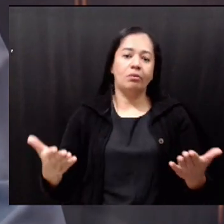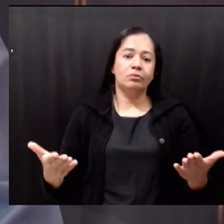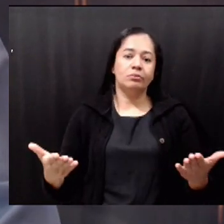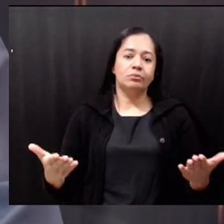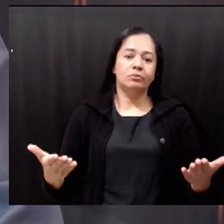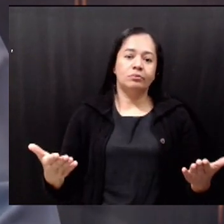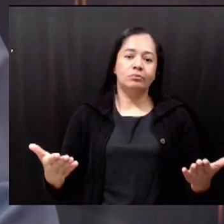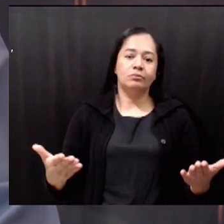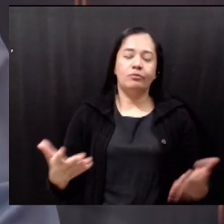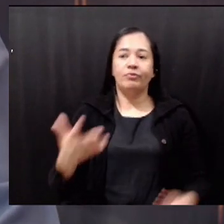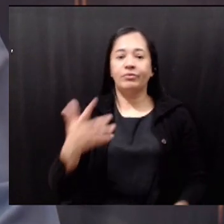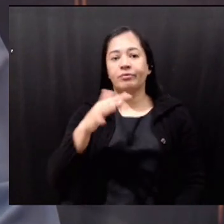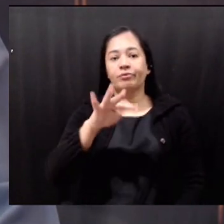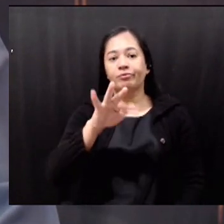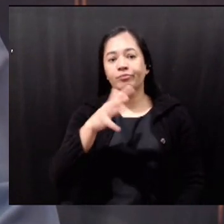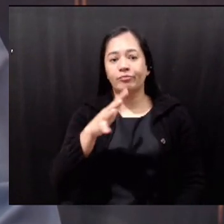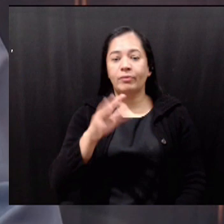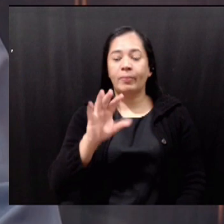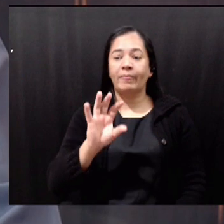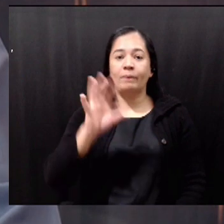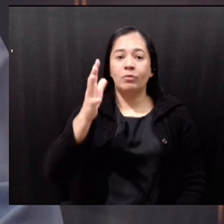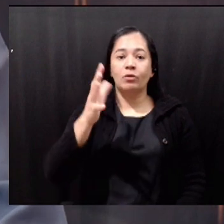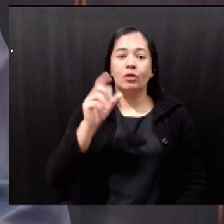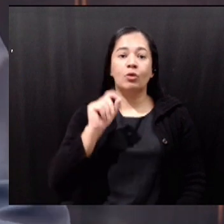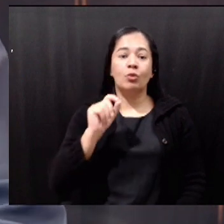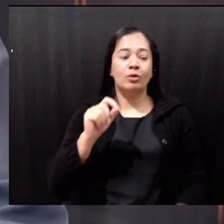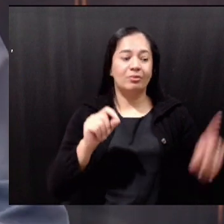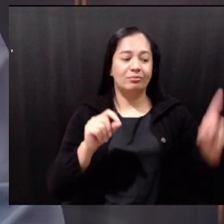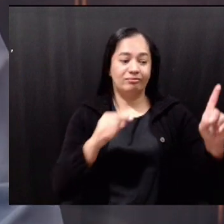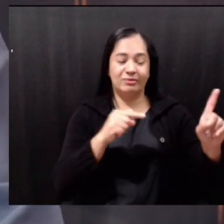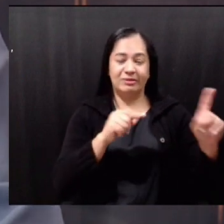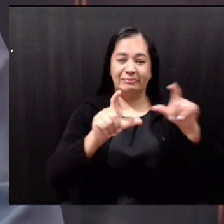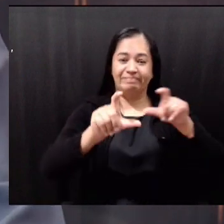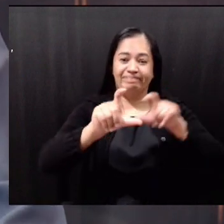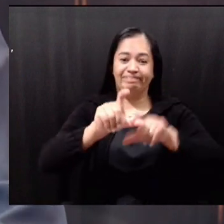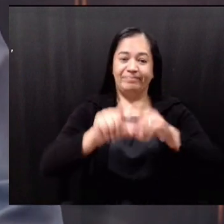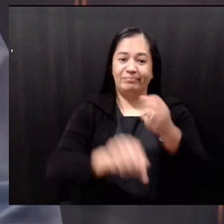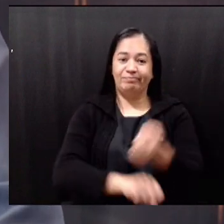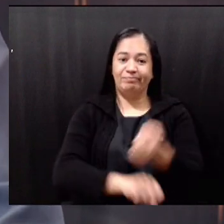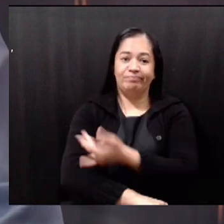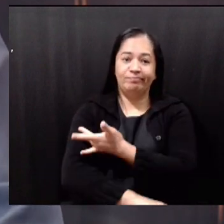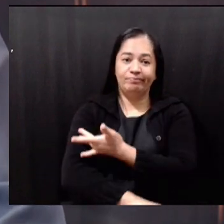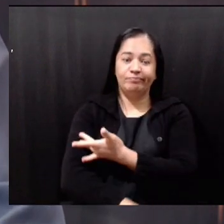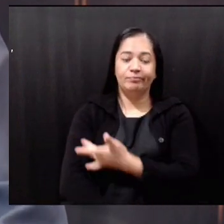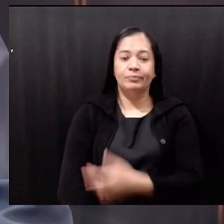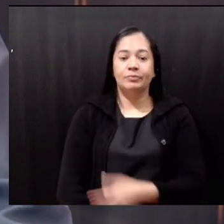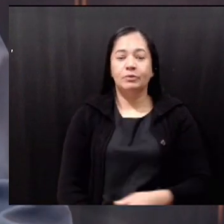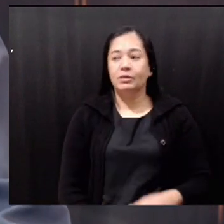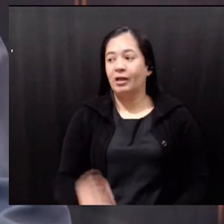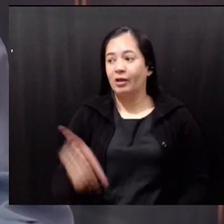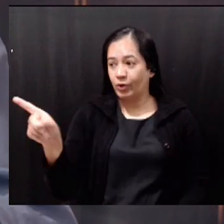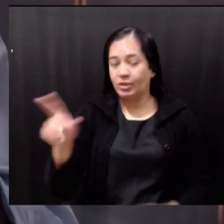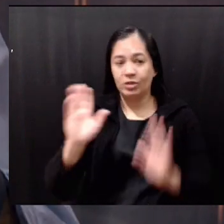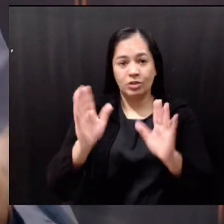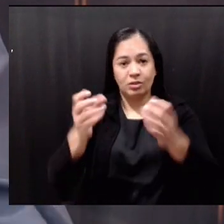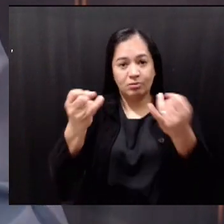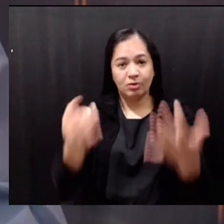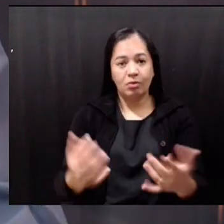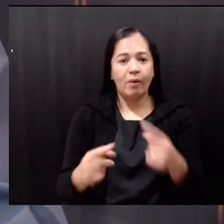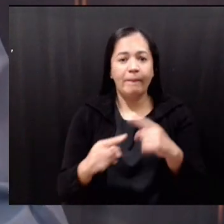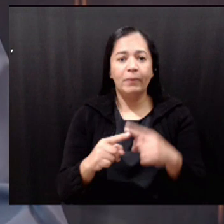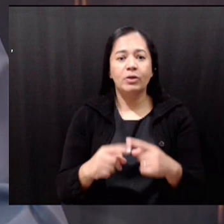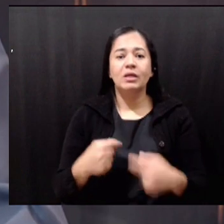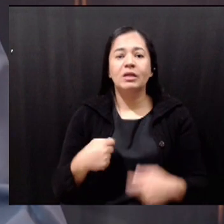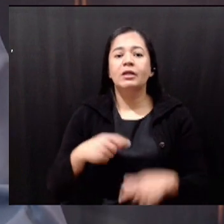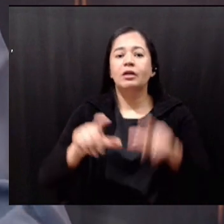esteja acontecendo uma dependência emocional. E como até o Renan falou, né, por que que eu só dependo daquela